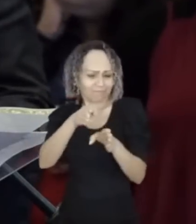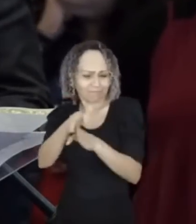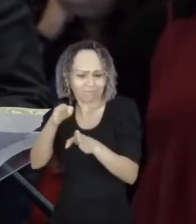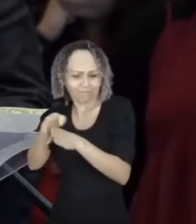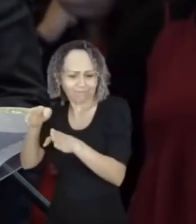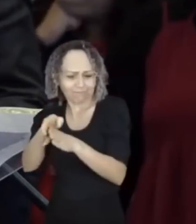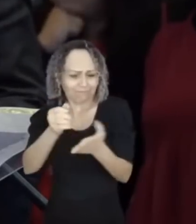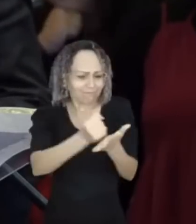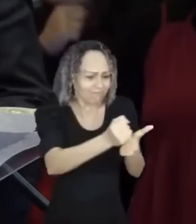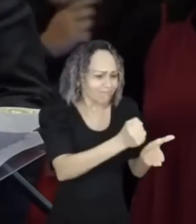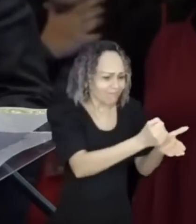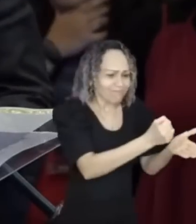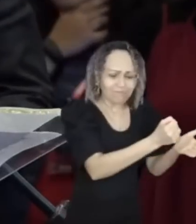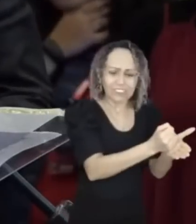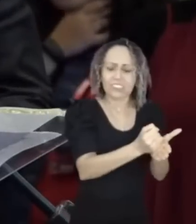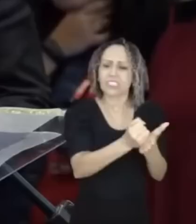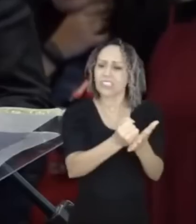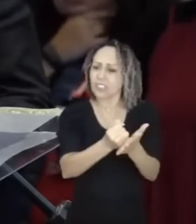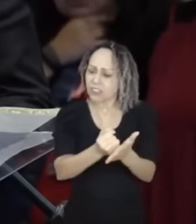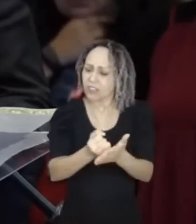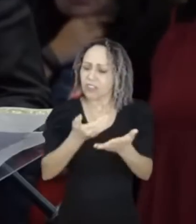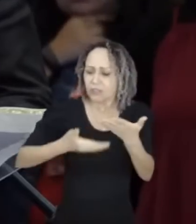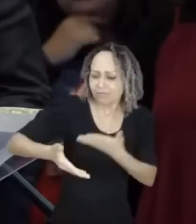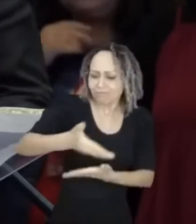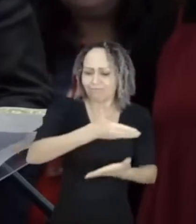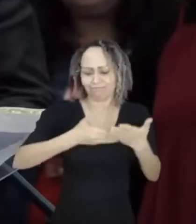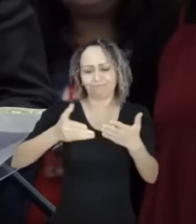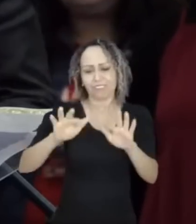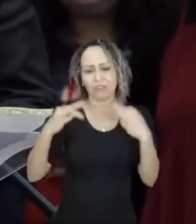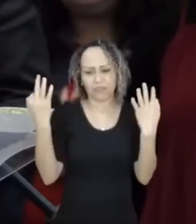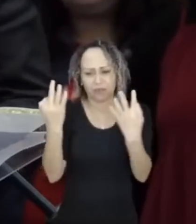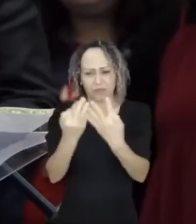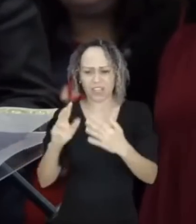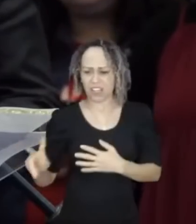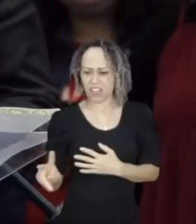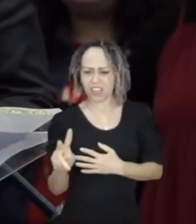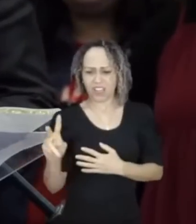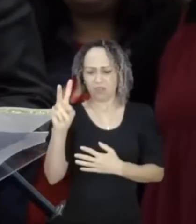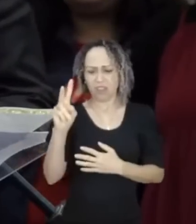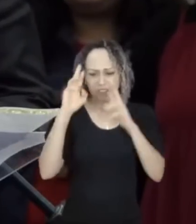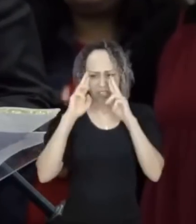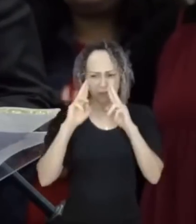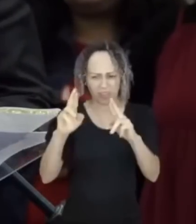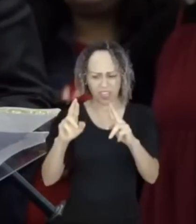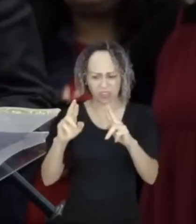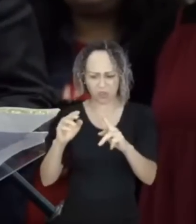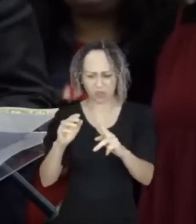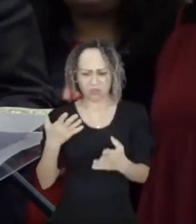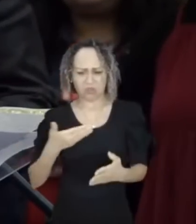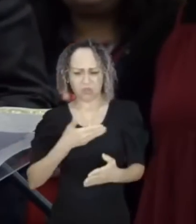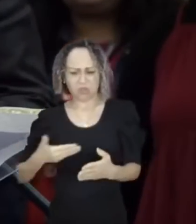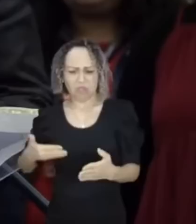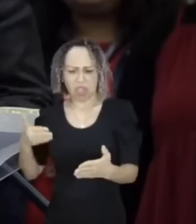valores das famílias, sem a interferência do Estado. A preocupação com as famílias brasileiras deve ser integral.